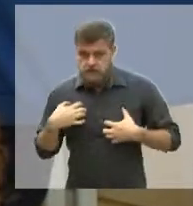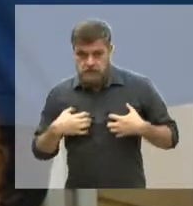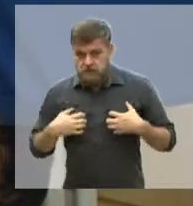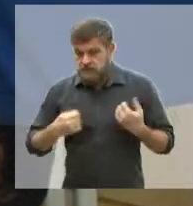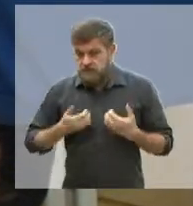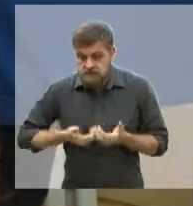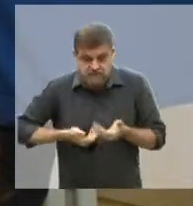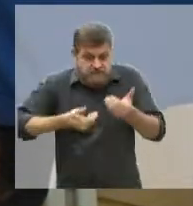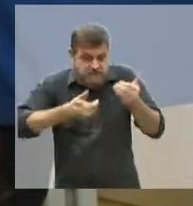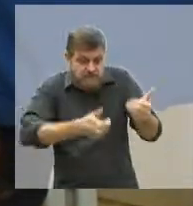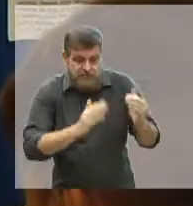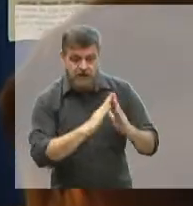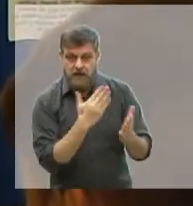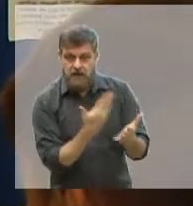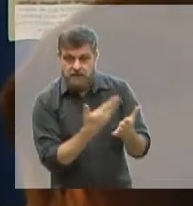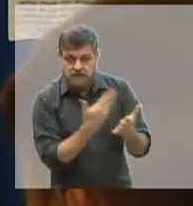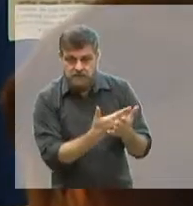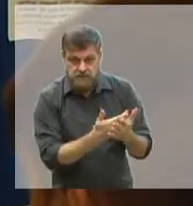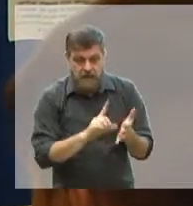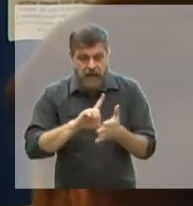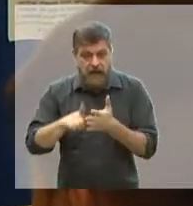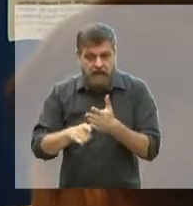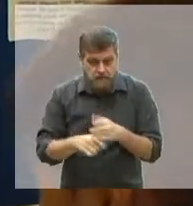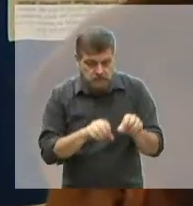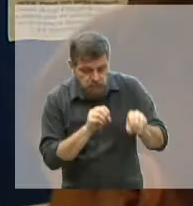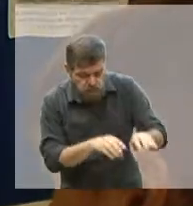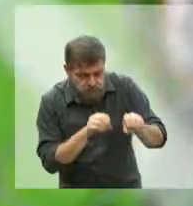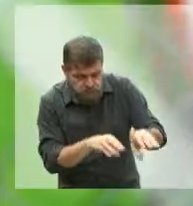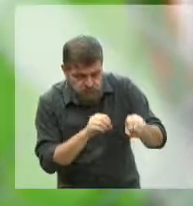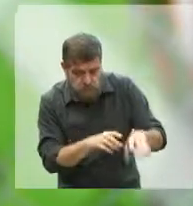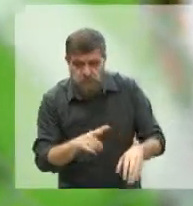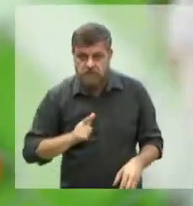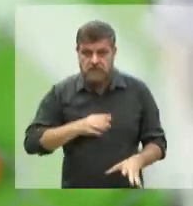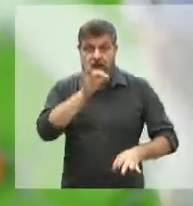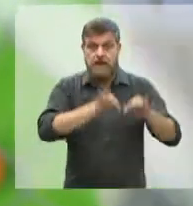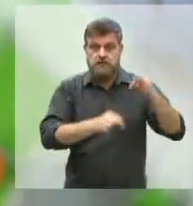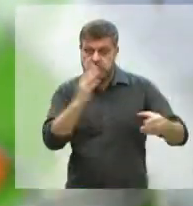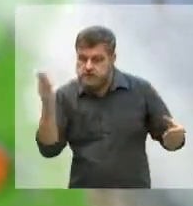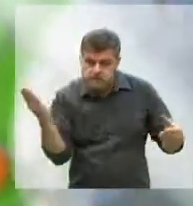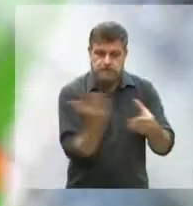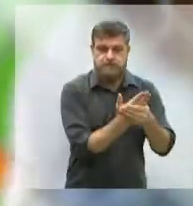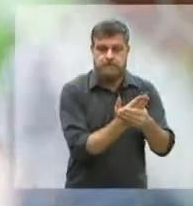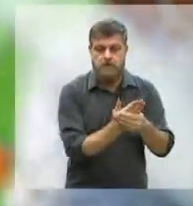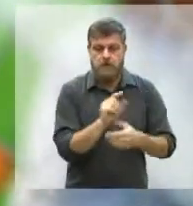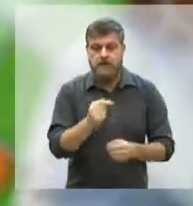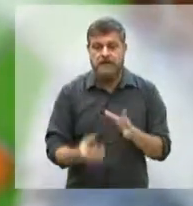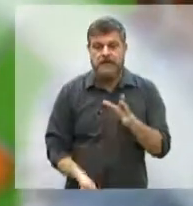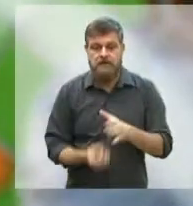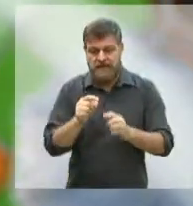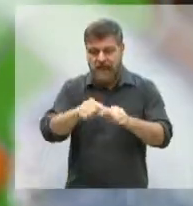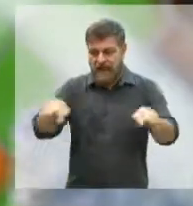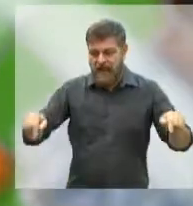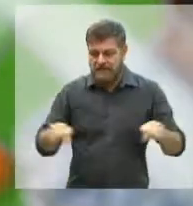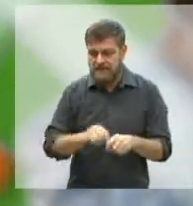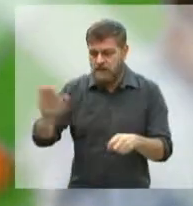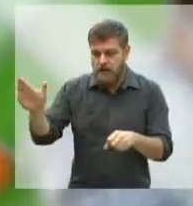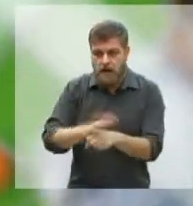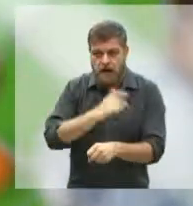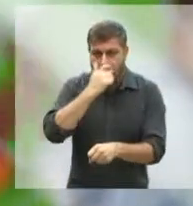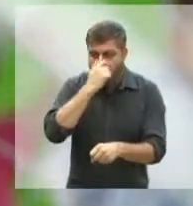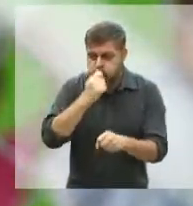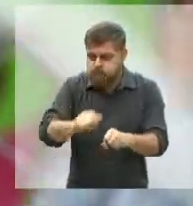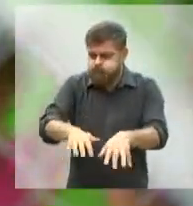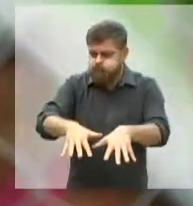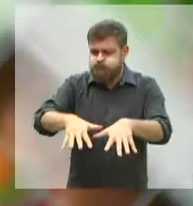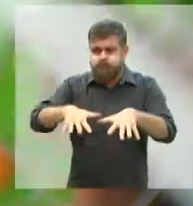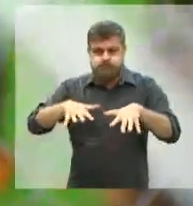poder deixar suas crianças, para poder educar suas crianças, entram na justiça e aí as salas vão sendo recheadas com mais